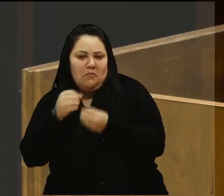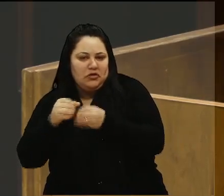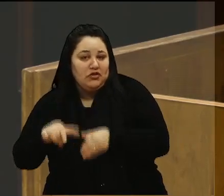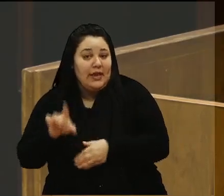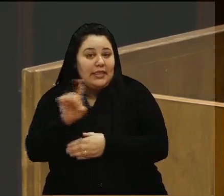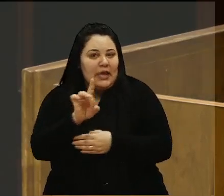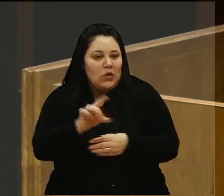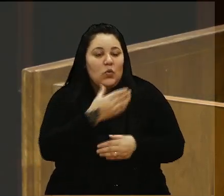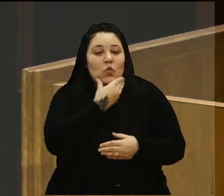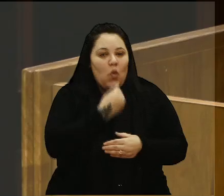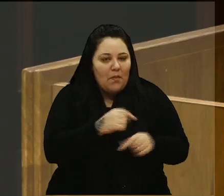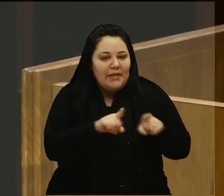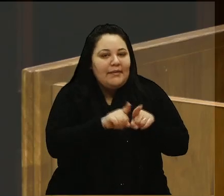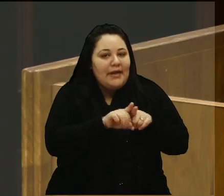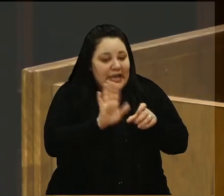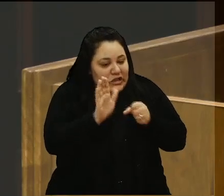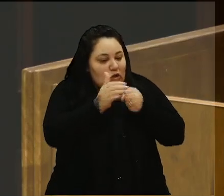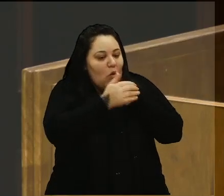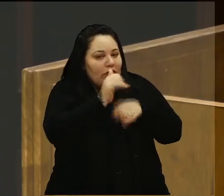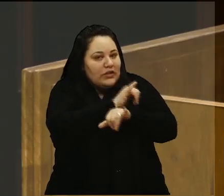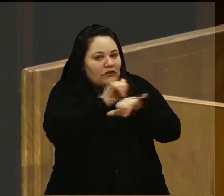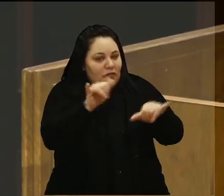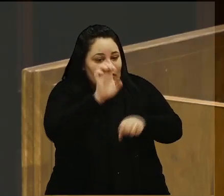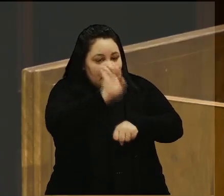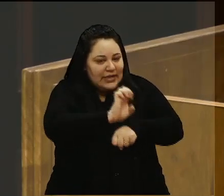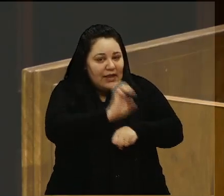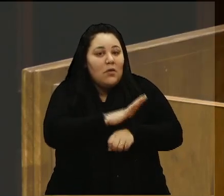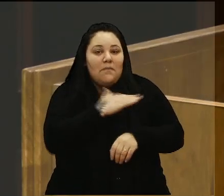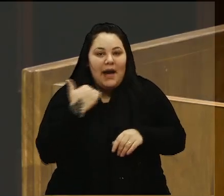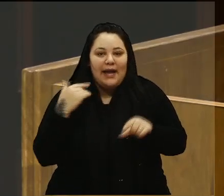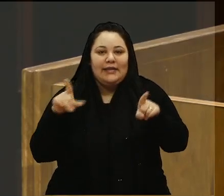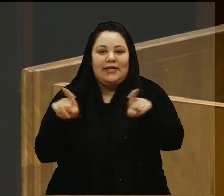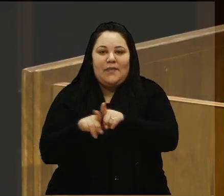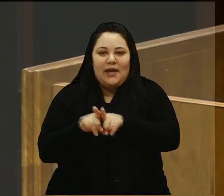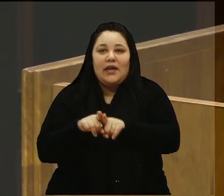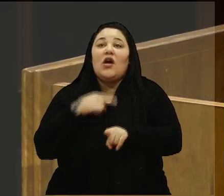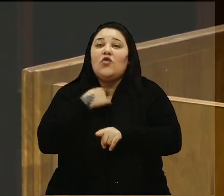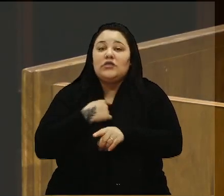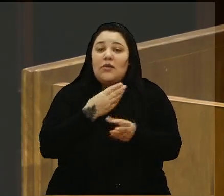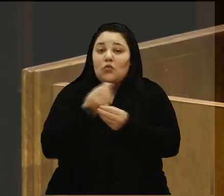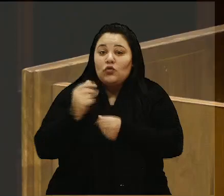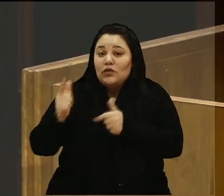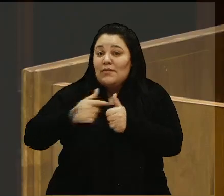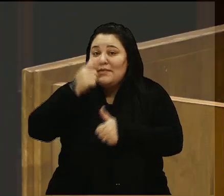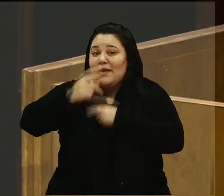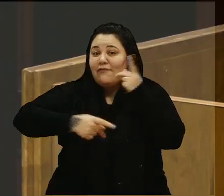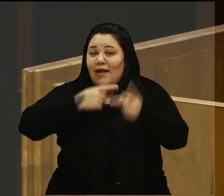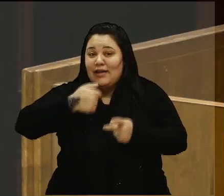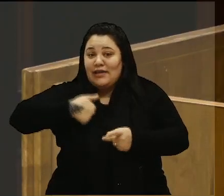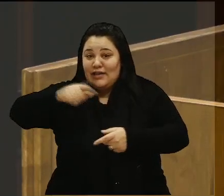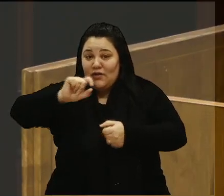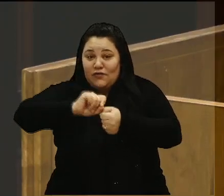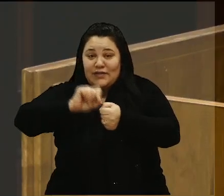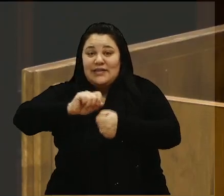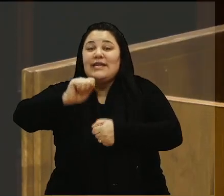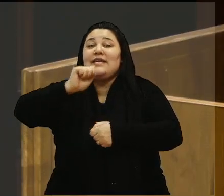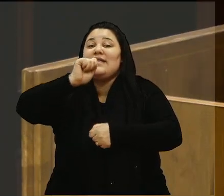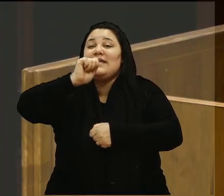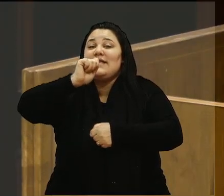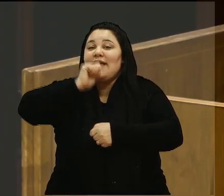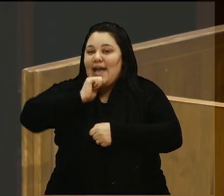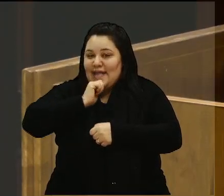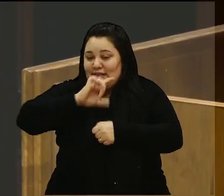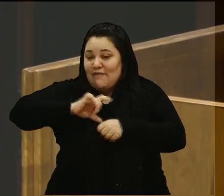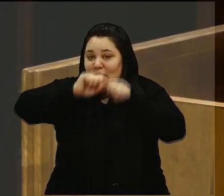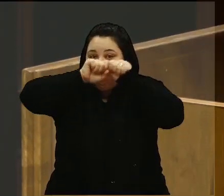Estado também mata. Gostei muito do primeiro pronunciamento que fiz sobre isso, e mais ainda da repercussão positiva que